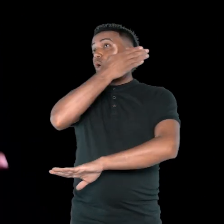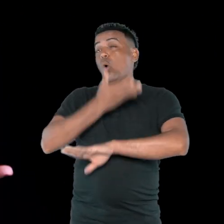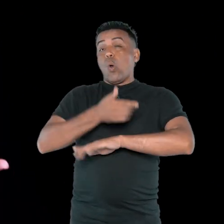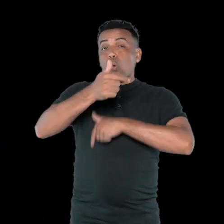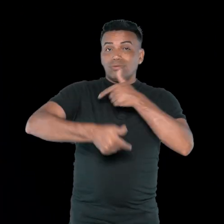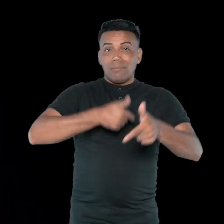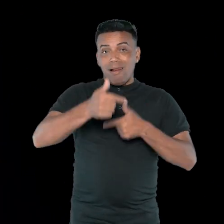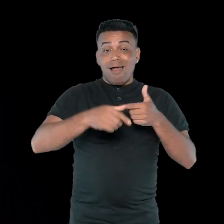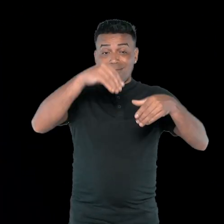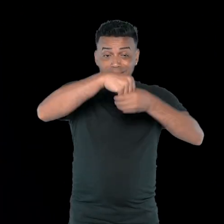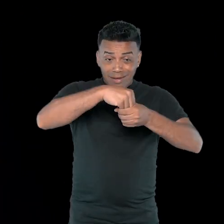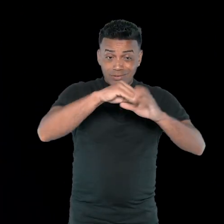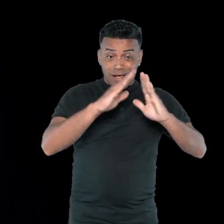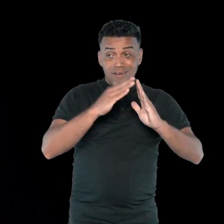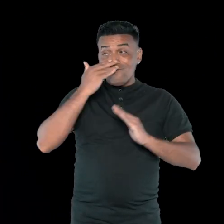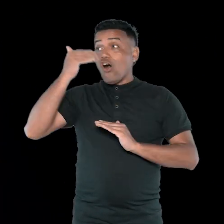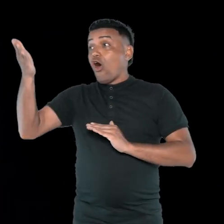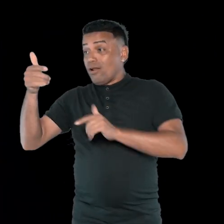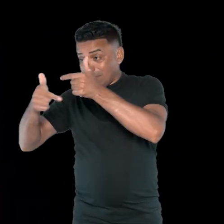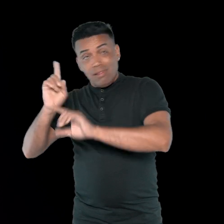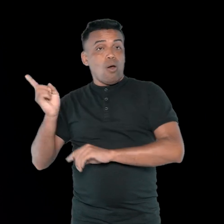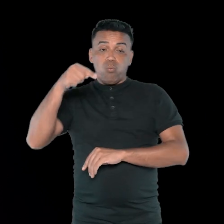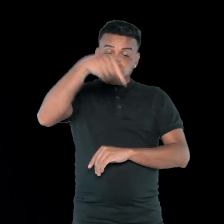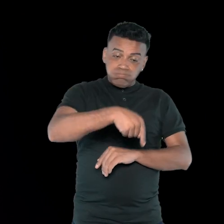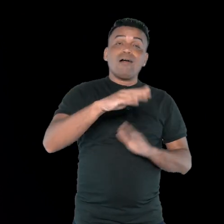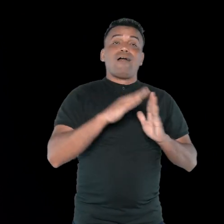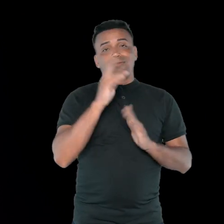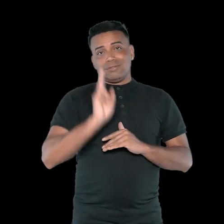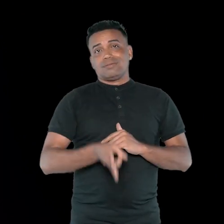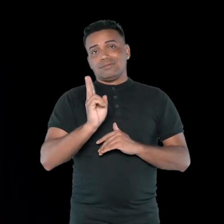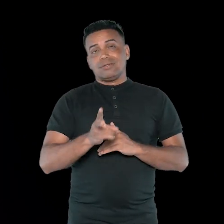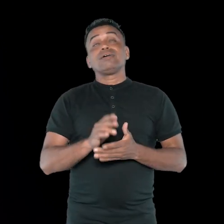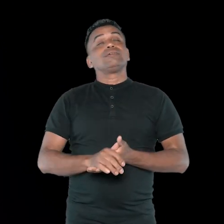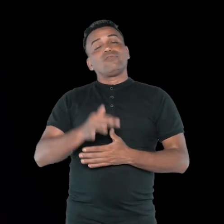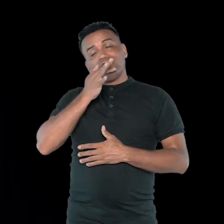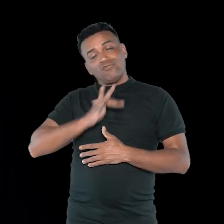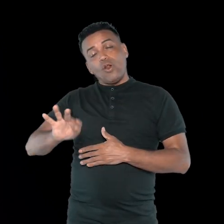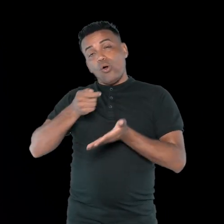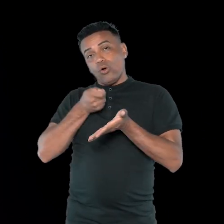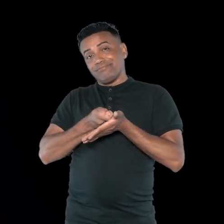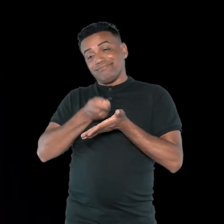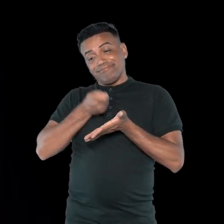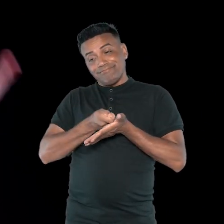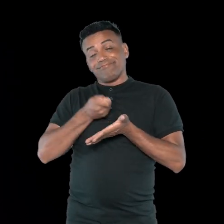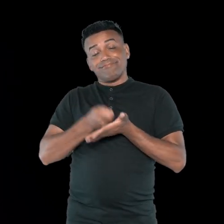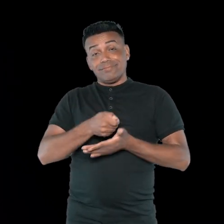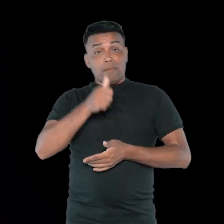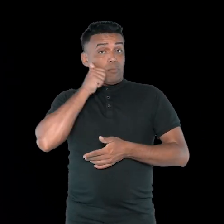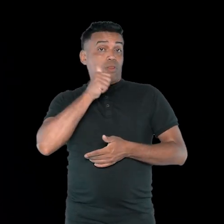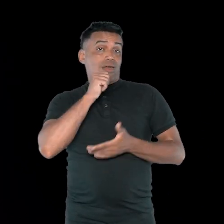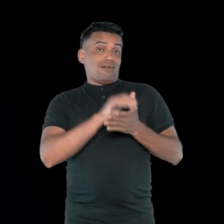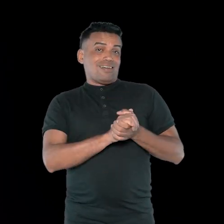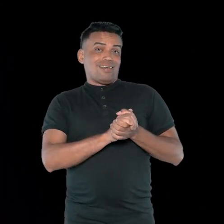mulher trabalhar fora de casa. E ele insiste muito nesse ponto com ela, ao mesmo tempo que ele está numa